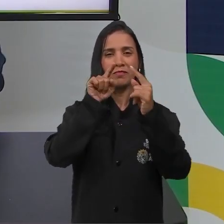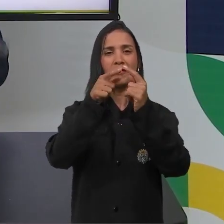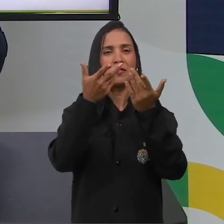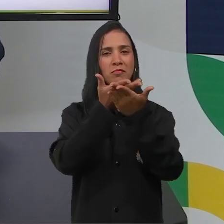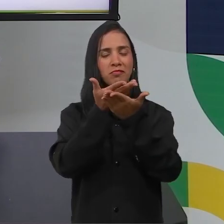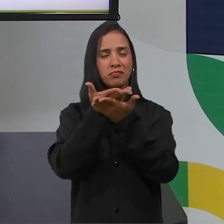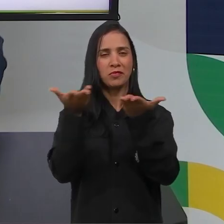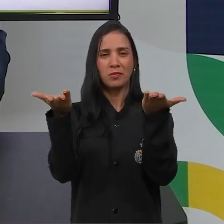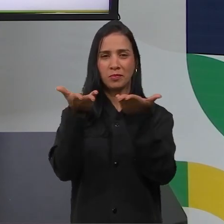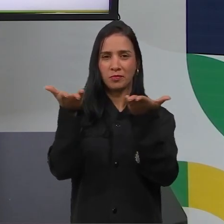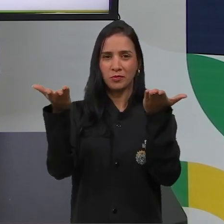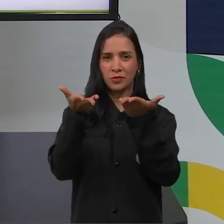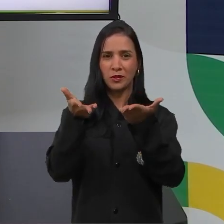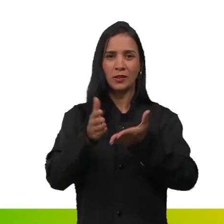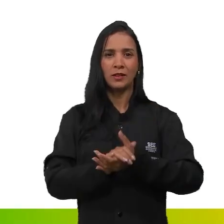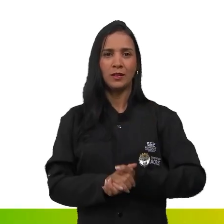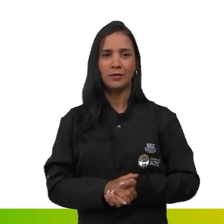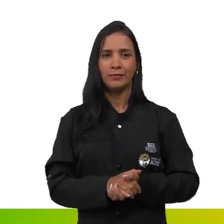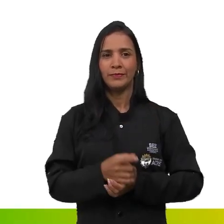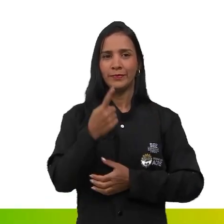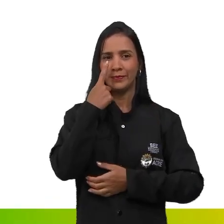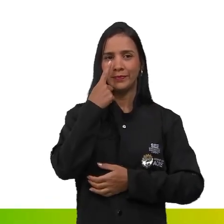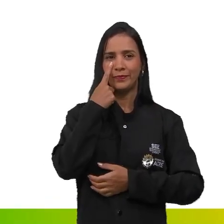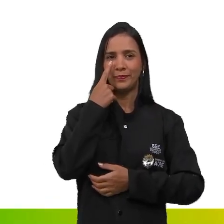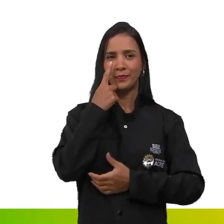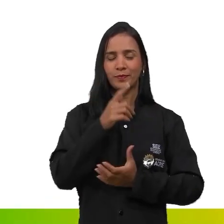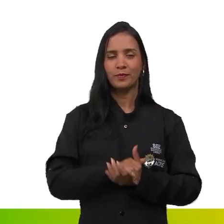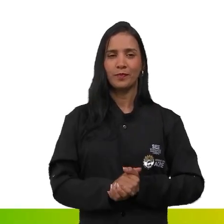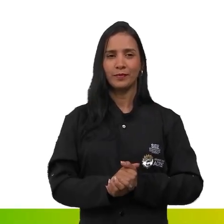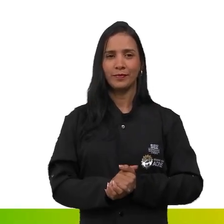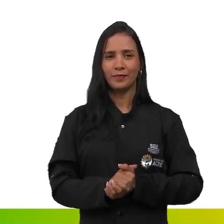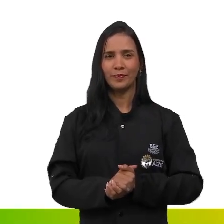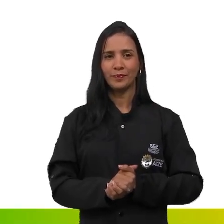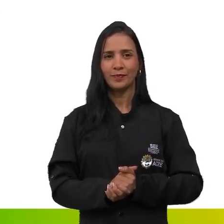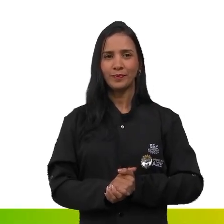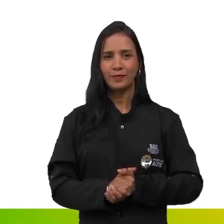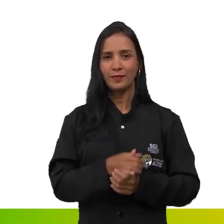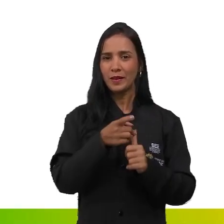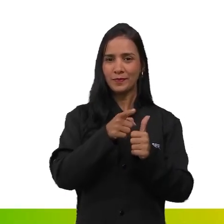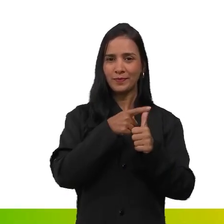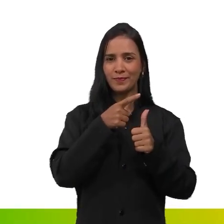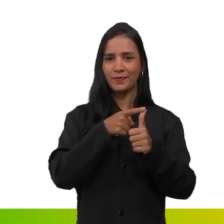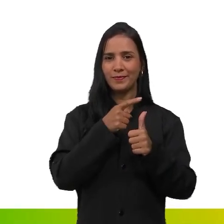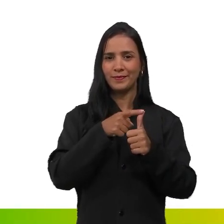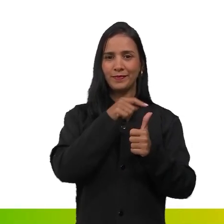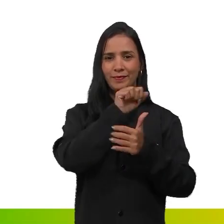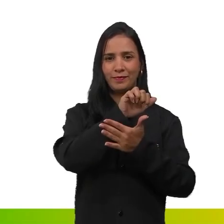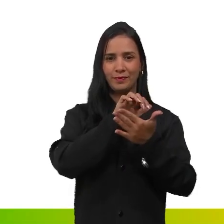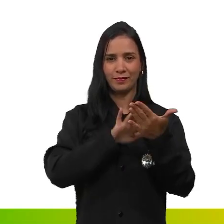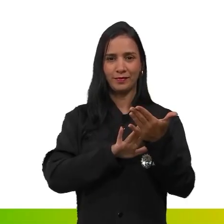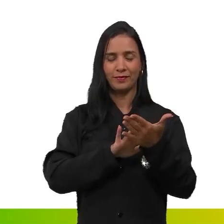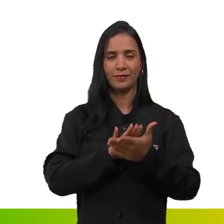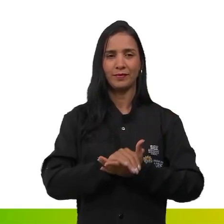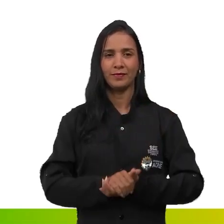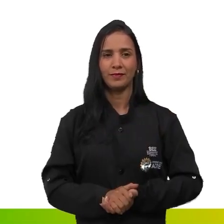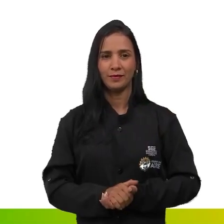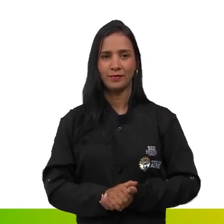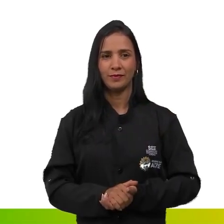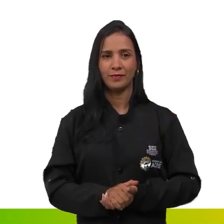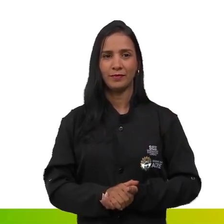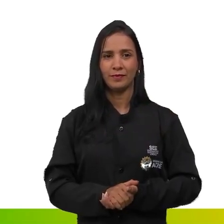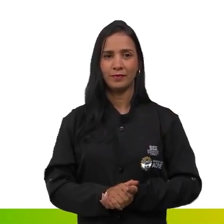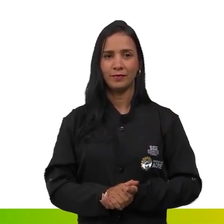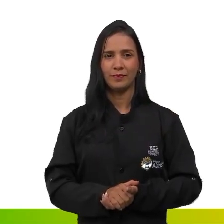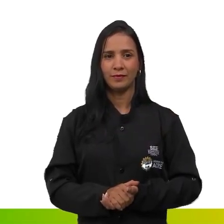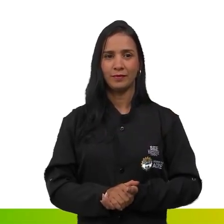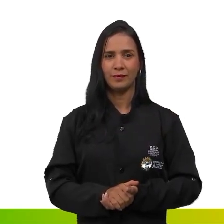conhecimento, com uma questão que eu trouxe aqui para vocês. Questão na tela da nossa atividade e diz o seguinte: entre os